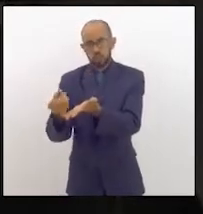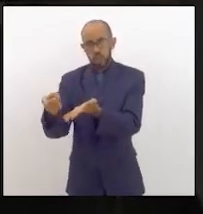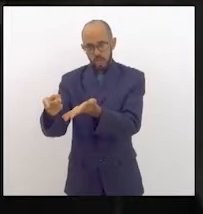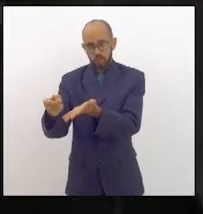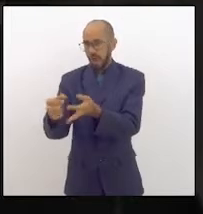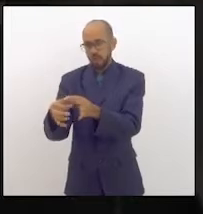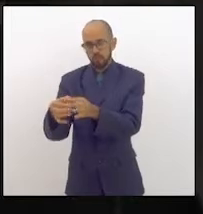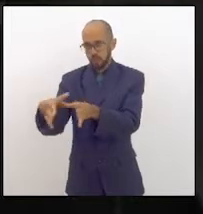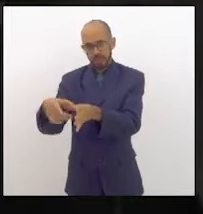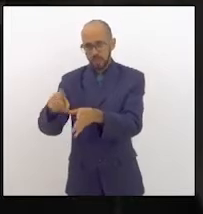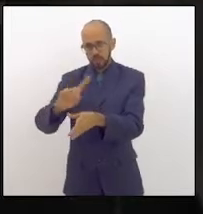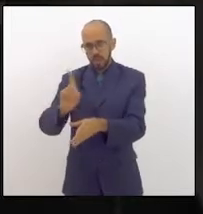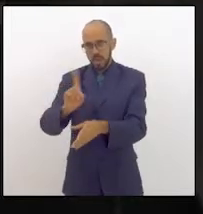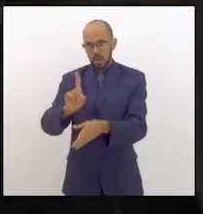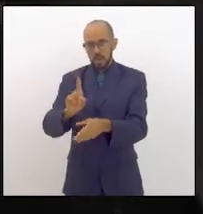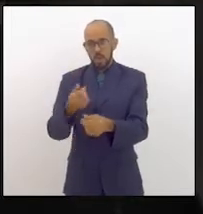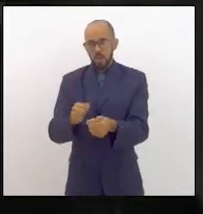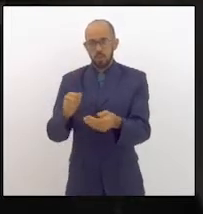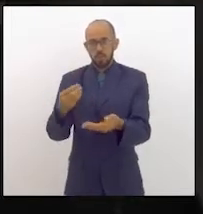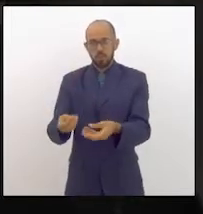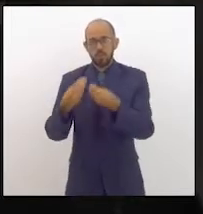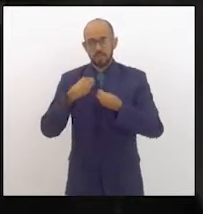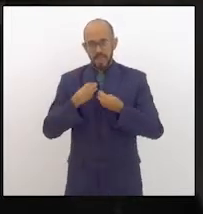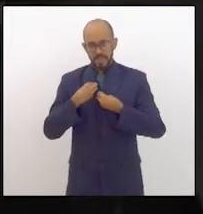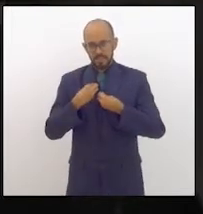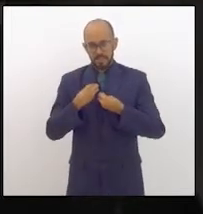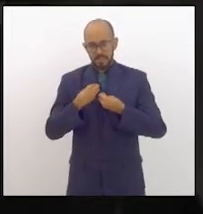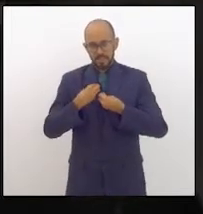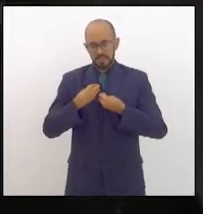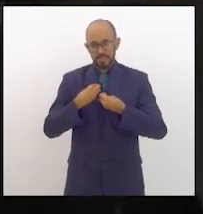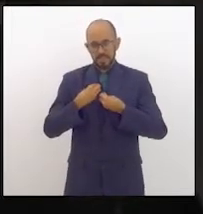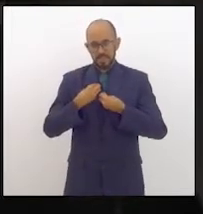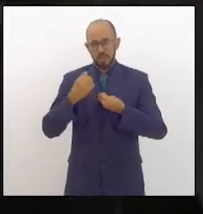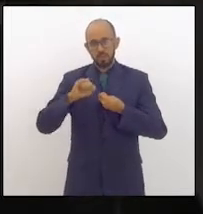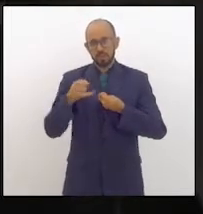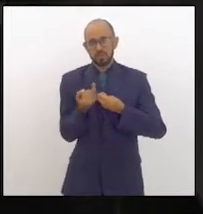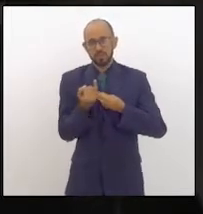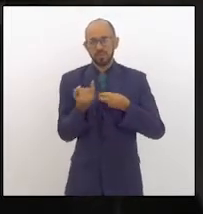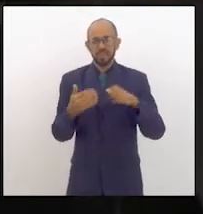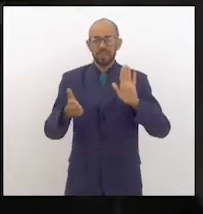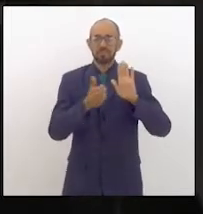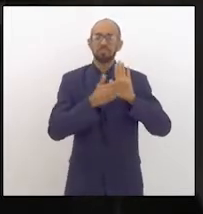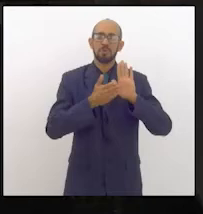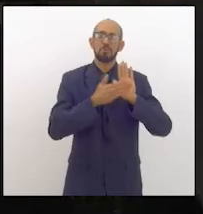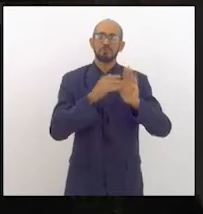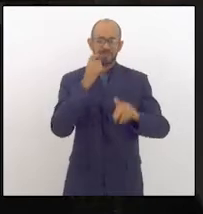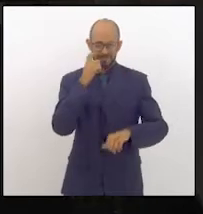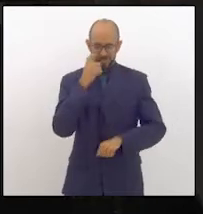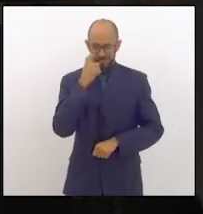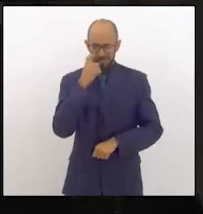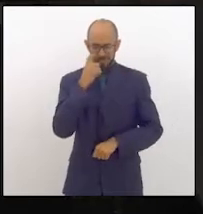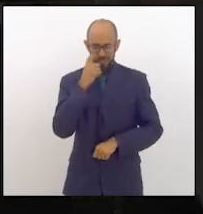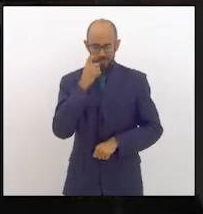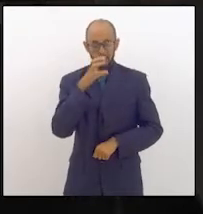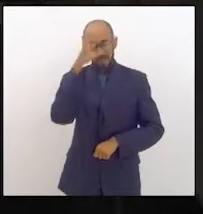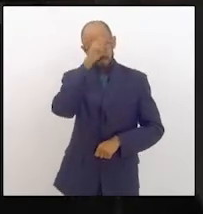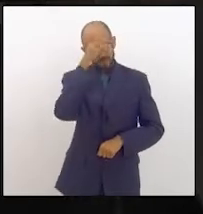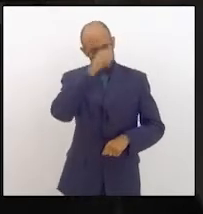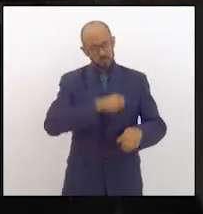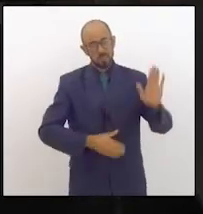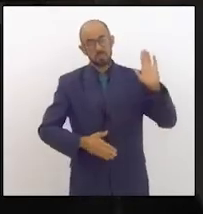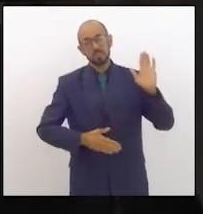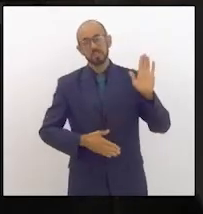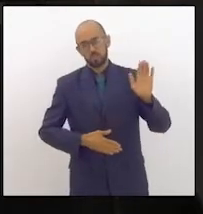fundos para quem não desce nominata para esta deputada e ele fez isso o fanfarrão aprende de fanfarrão